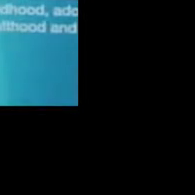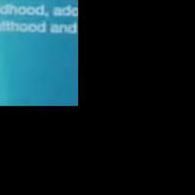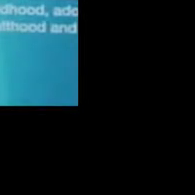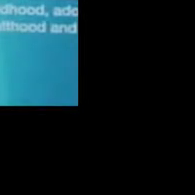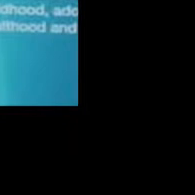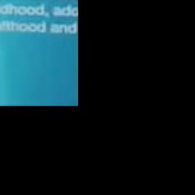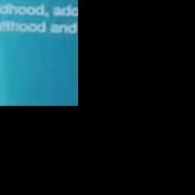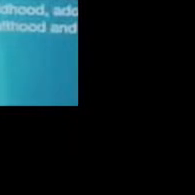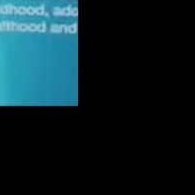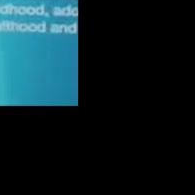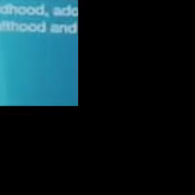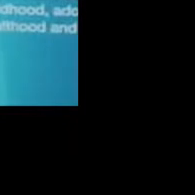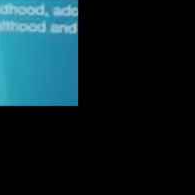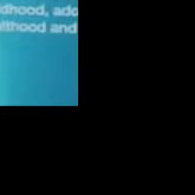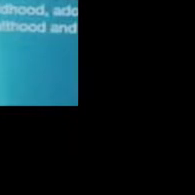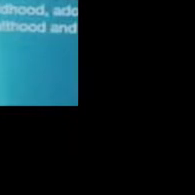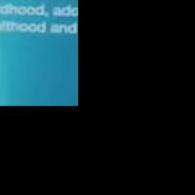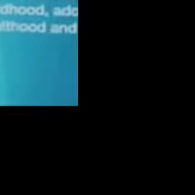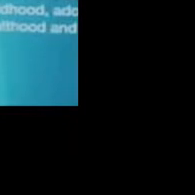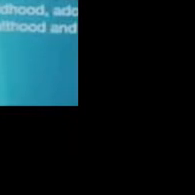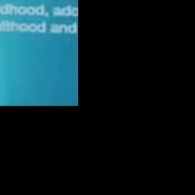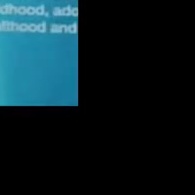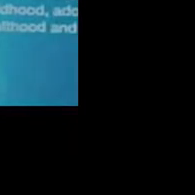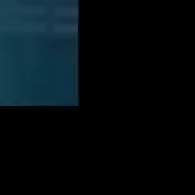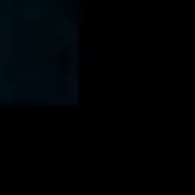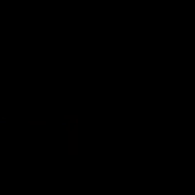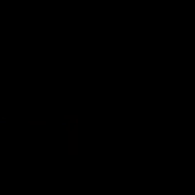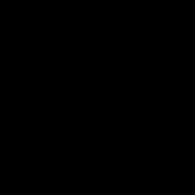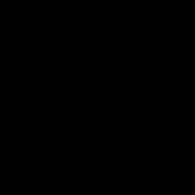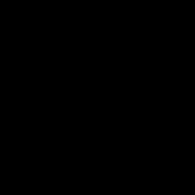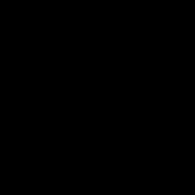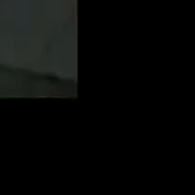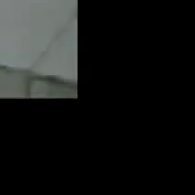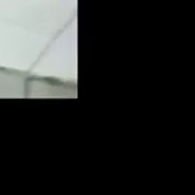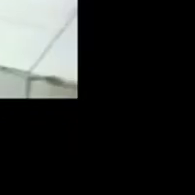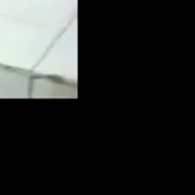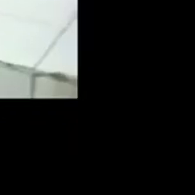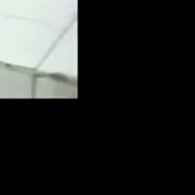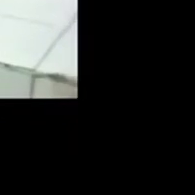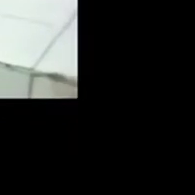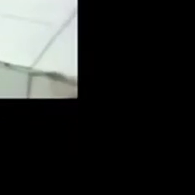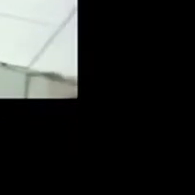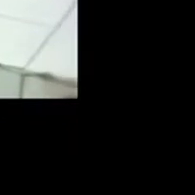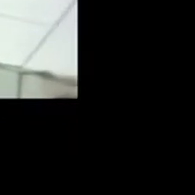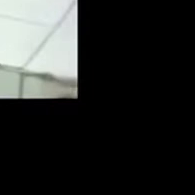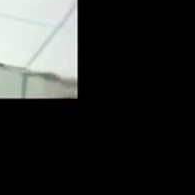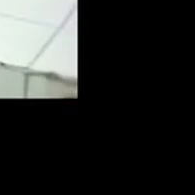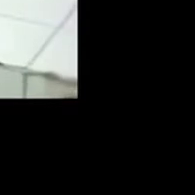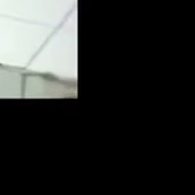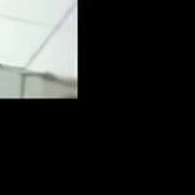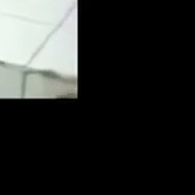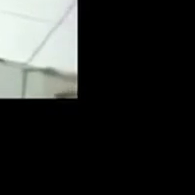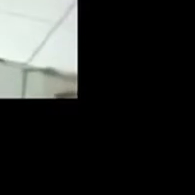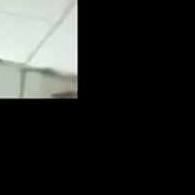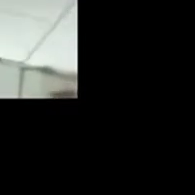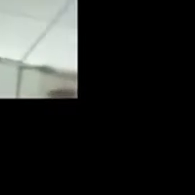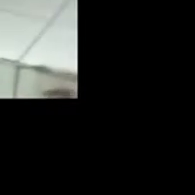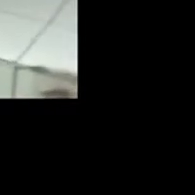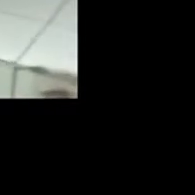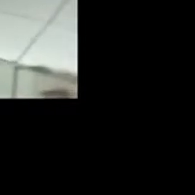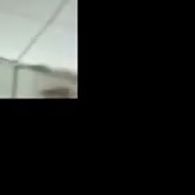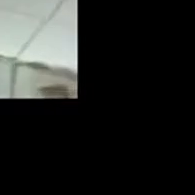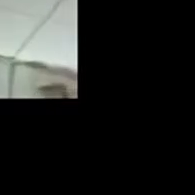ahead. Thank you very much and congratulations. Olá, meu nome é Edgar